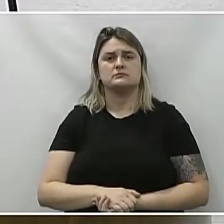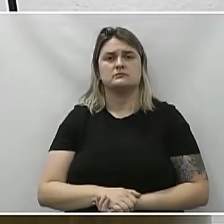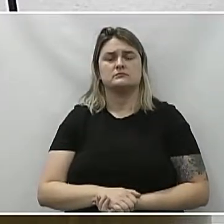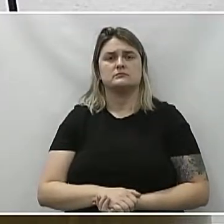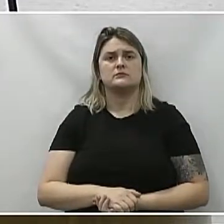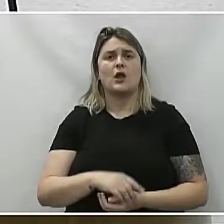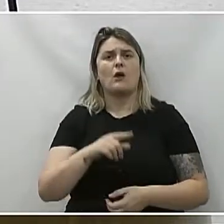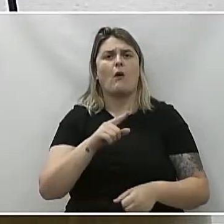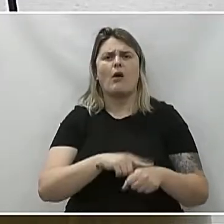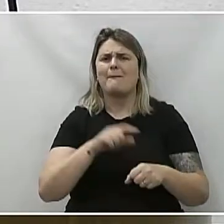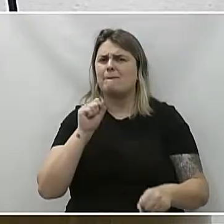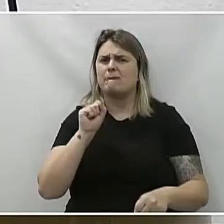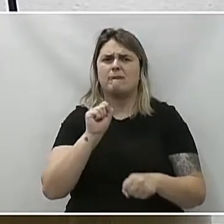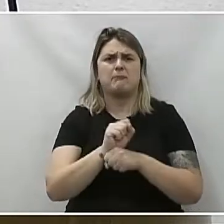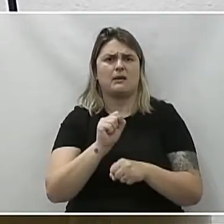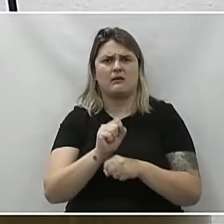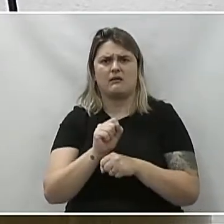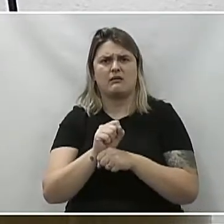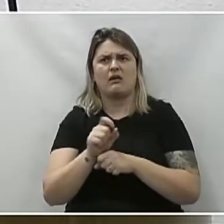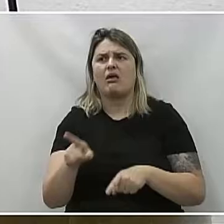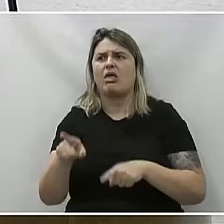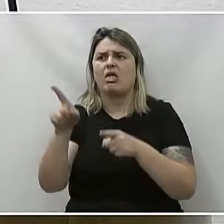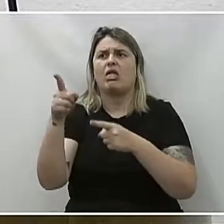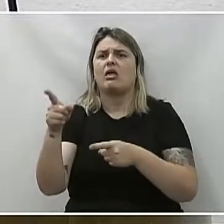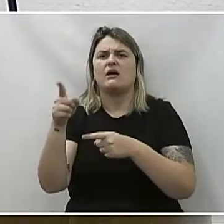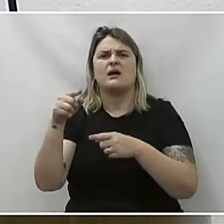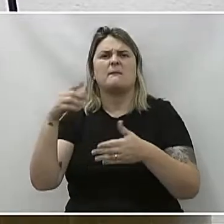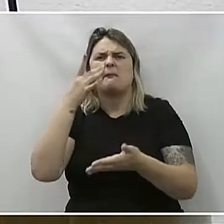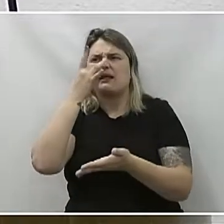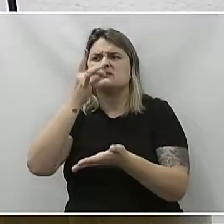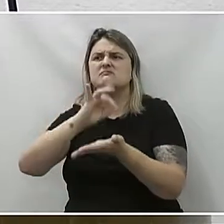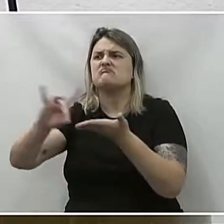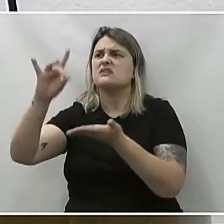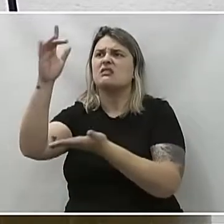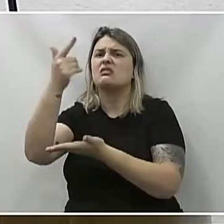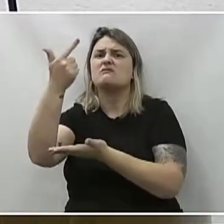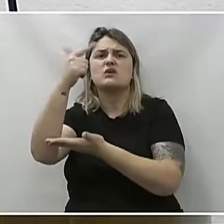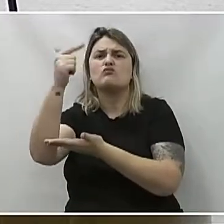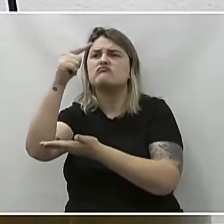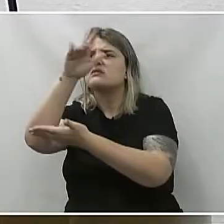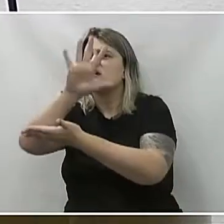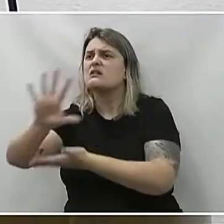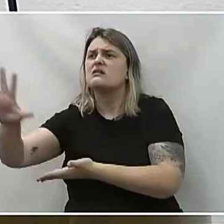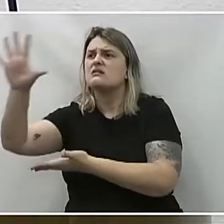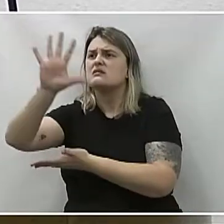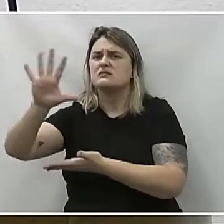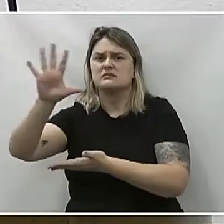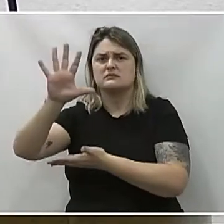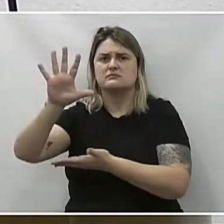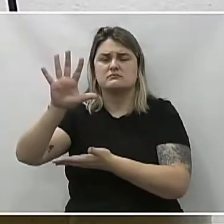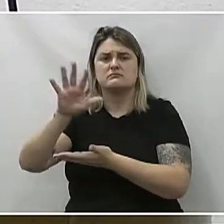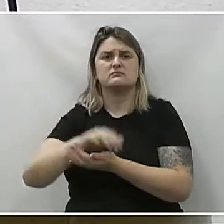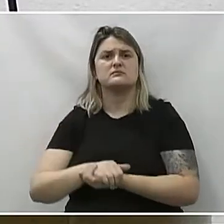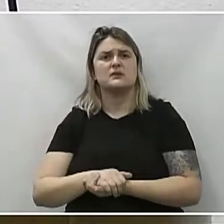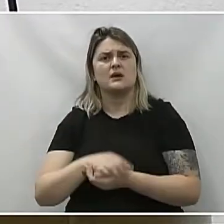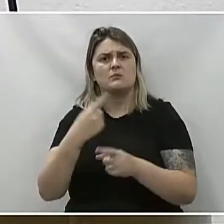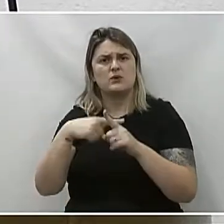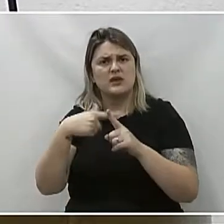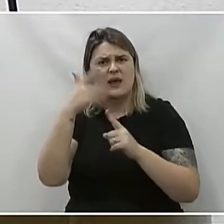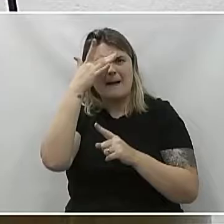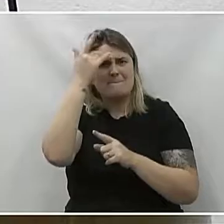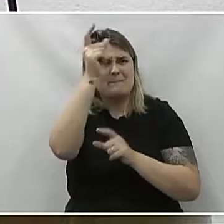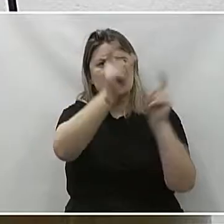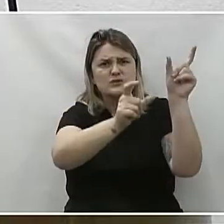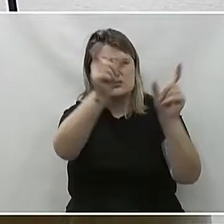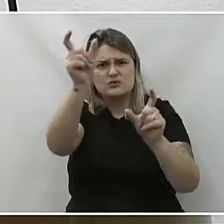Está na hora de parar de combater um inimigo invisível e inexistente, cujo único alvo está pintado nas costas de